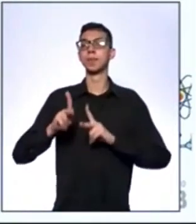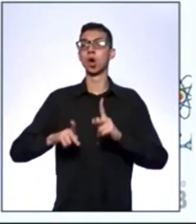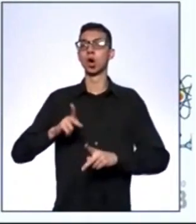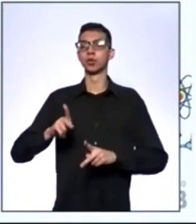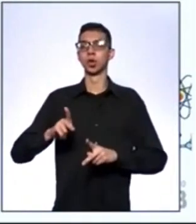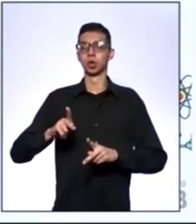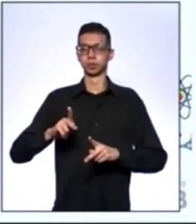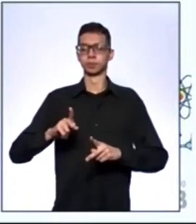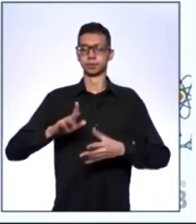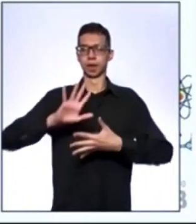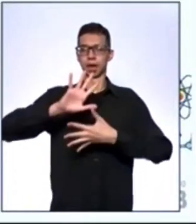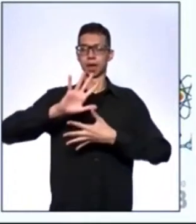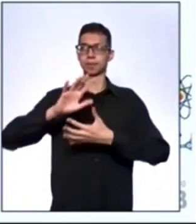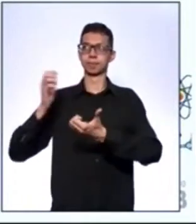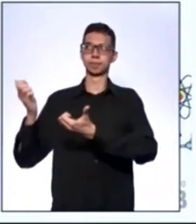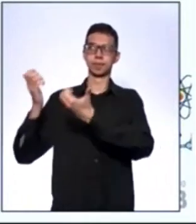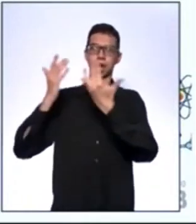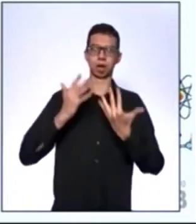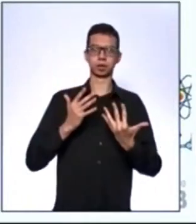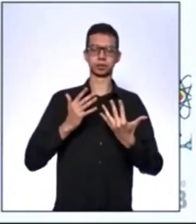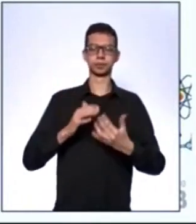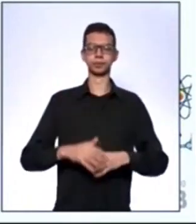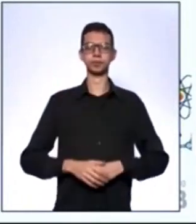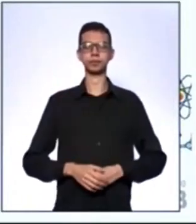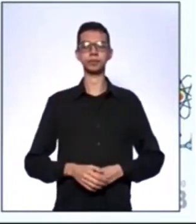continente americano. Reforçam